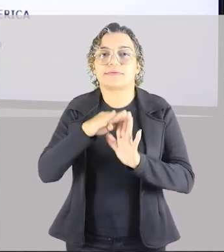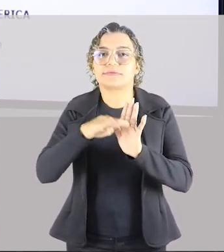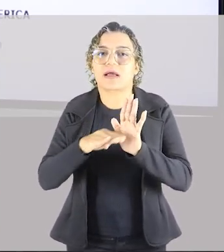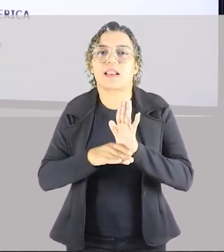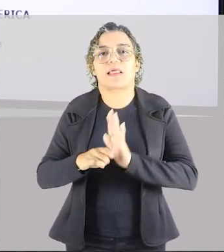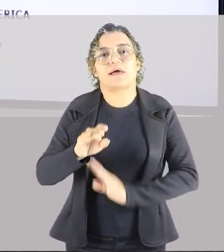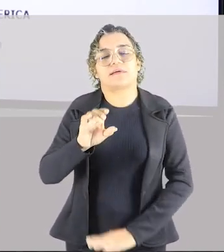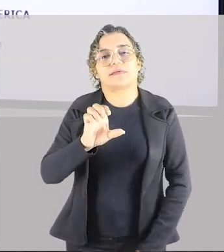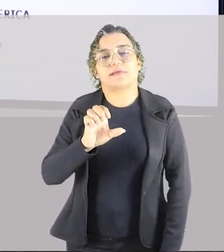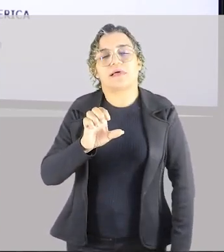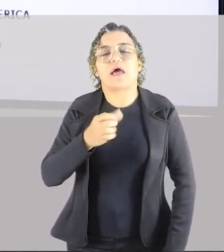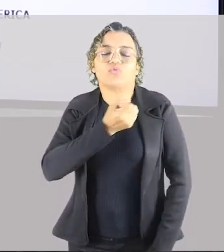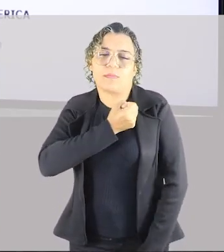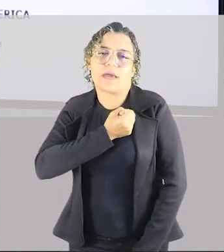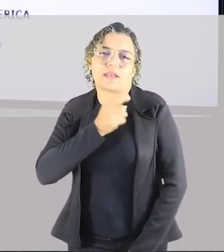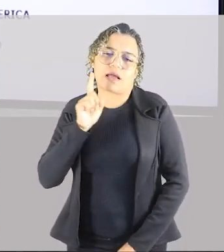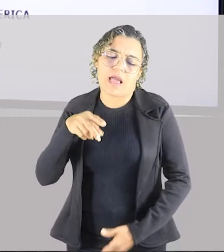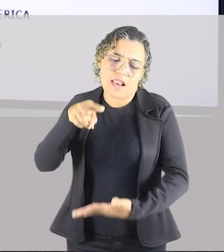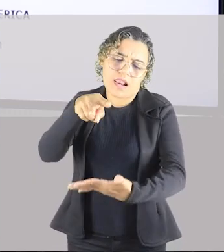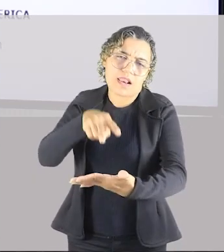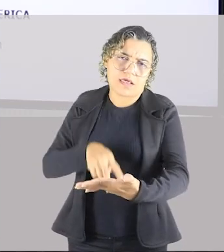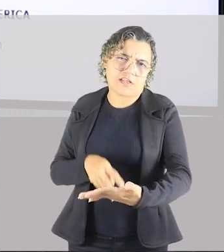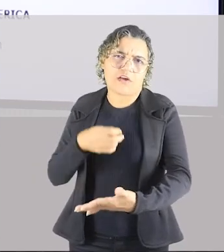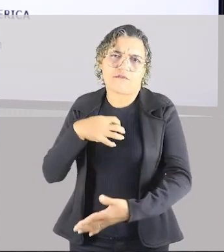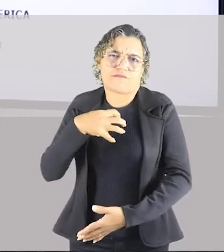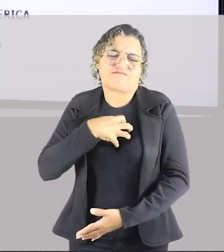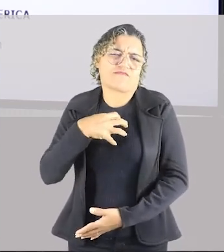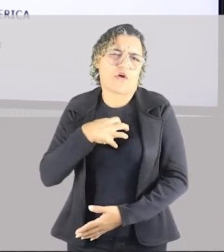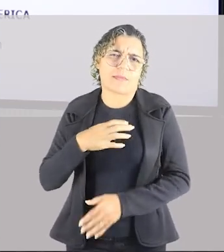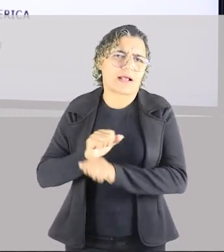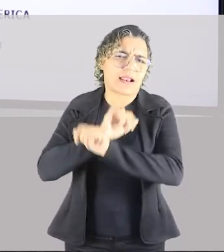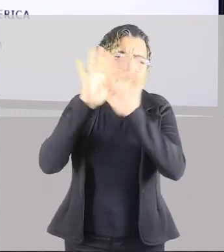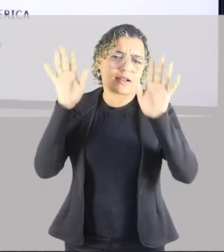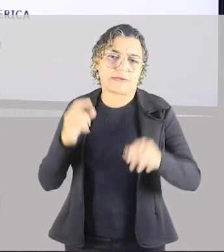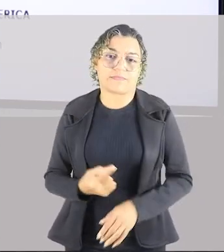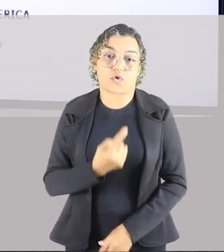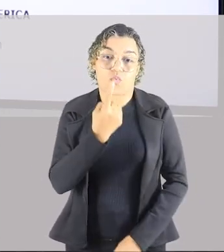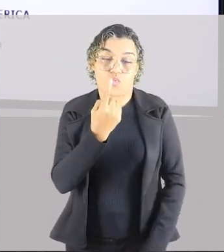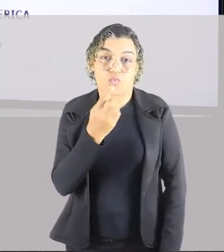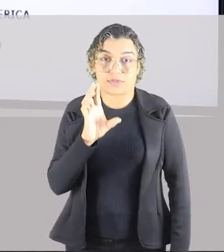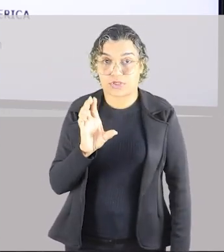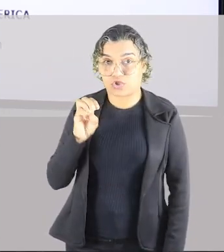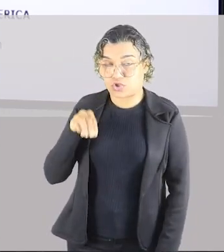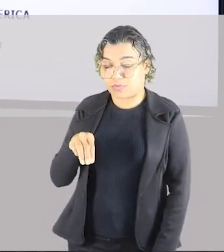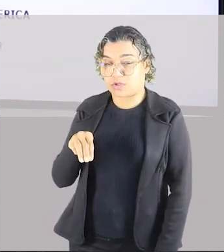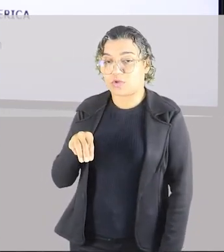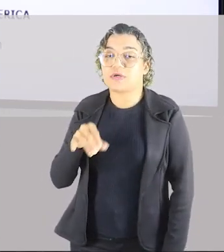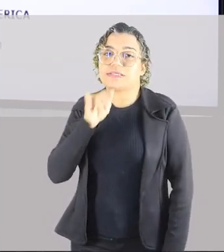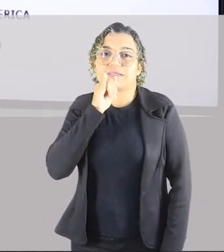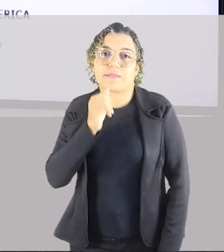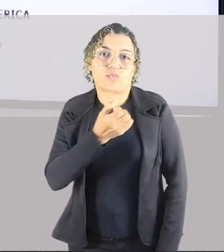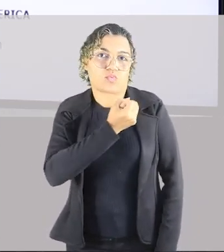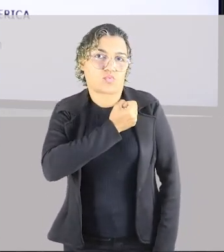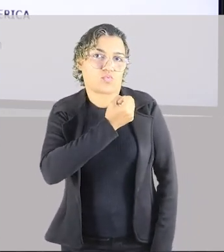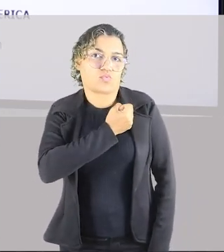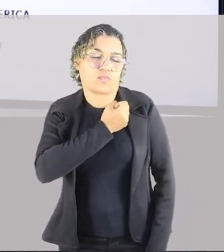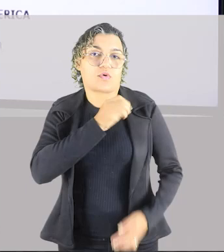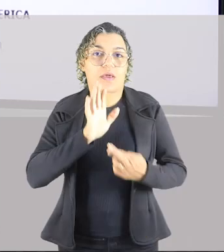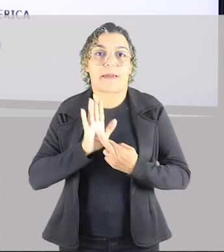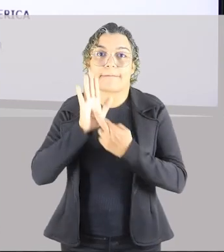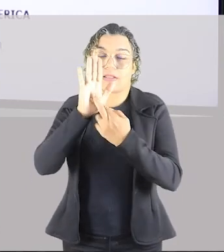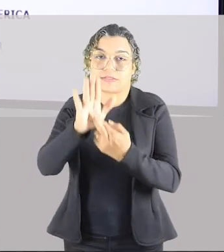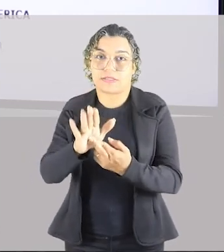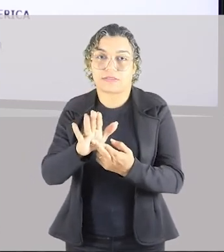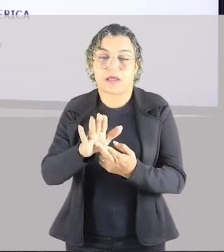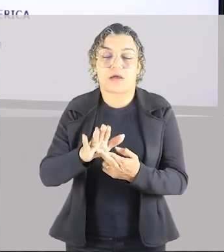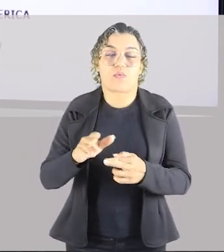é lida de uma forma muito clara. 1 centímetro, sendo que o numerador vai representar o tamanho no mapa,